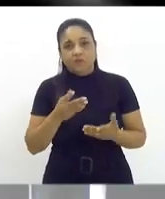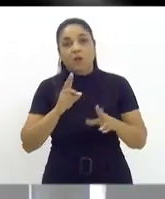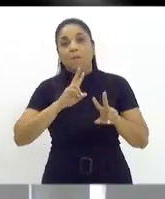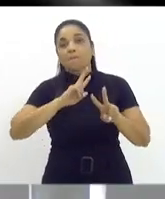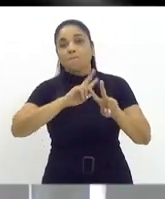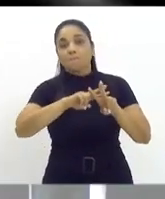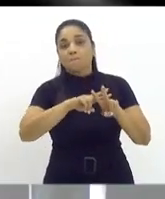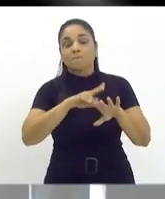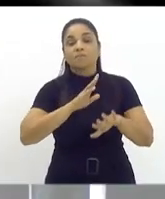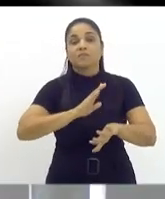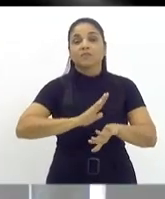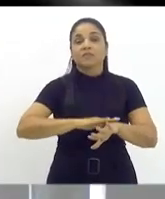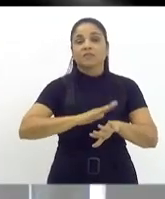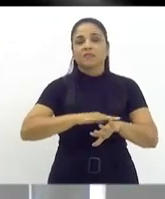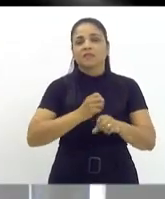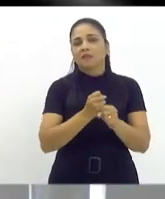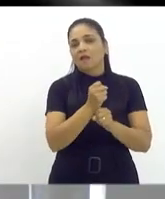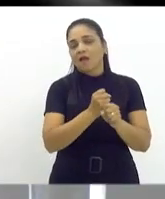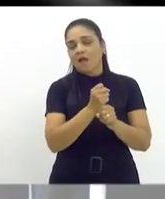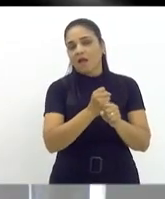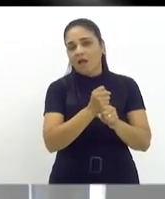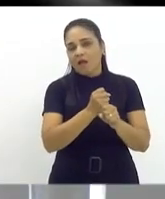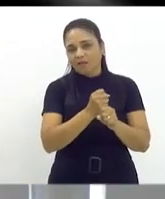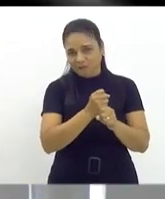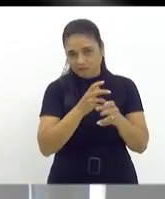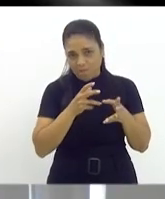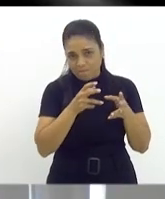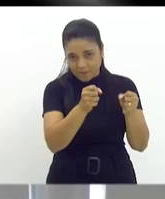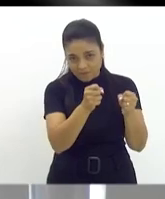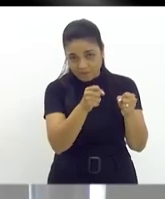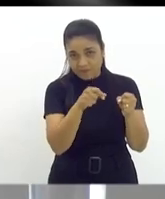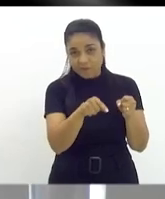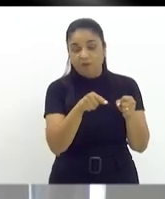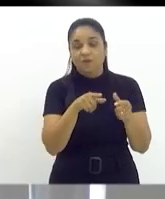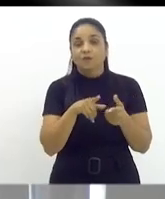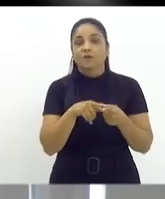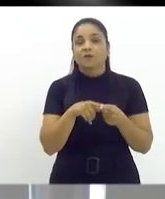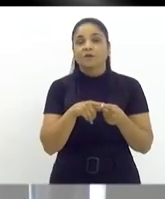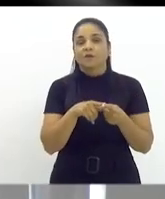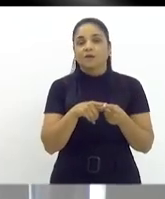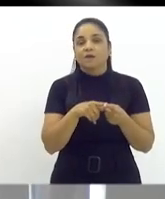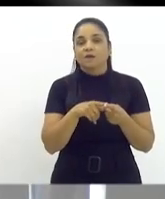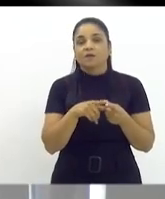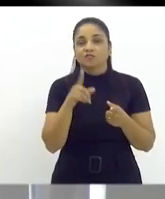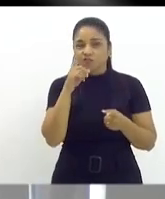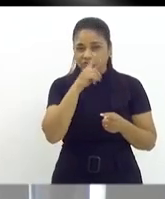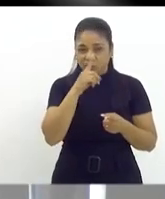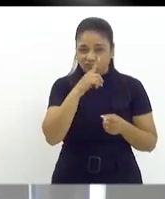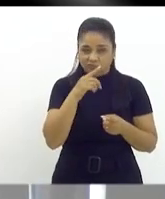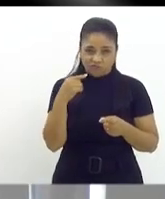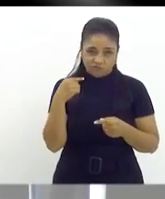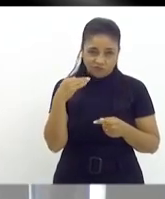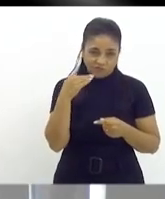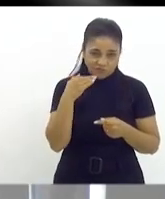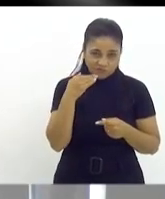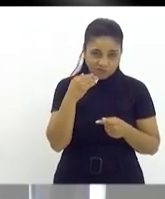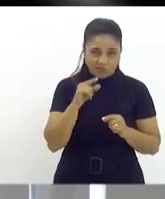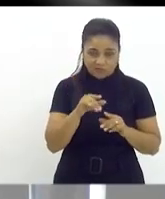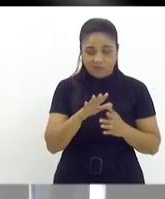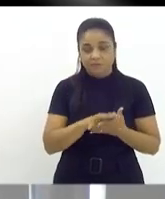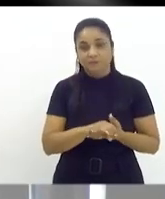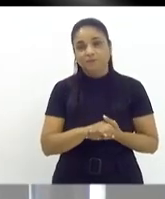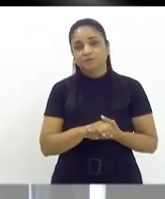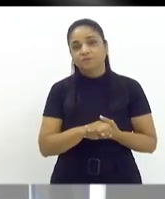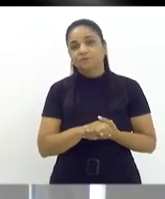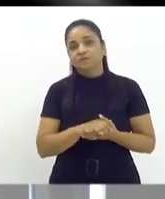prisional o tempo de prisão prisional considerando os casos de erro né É